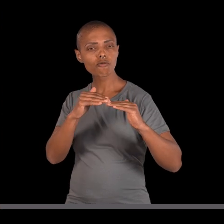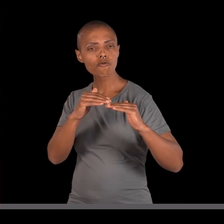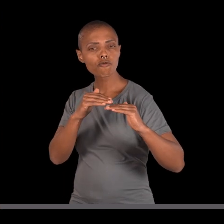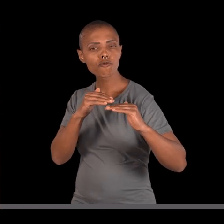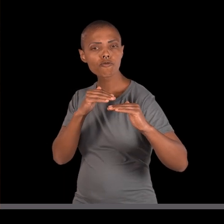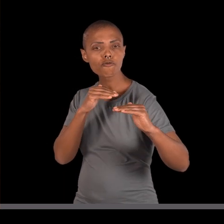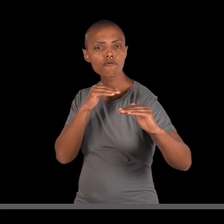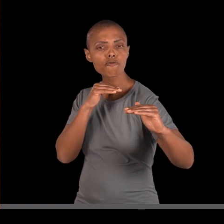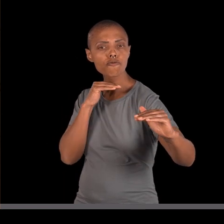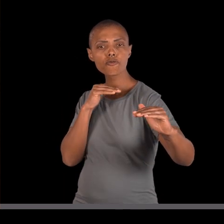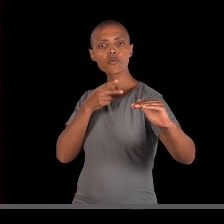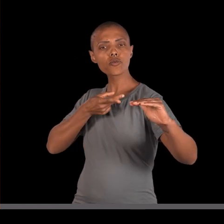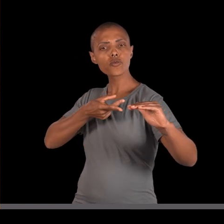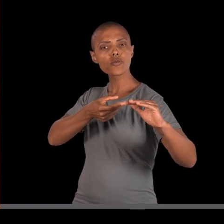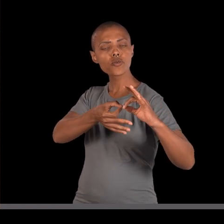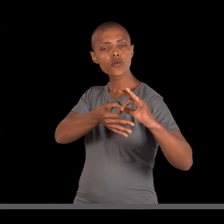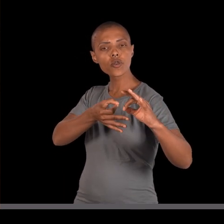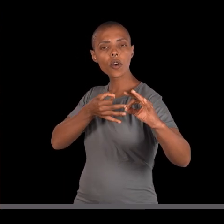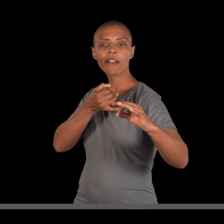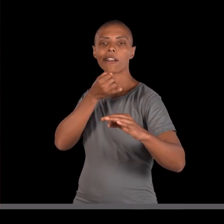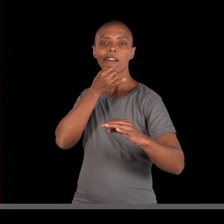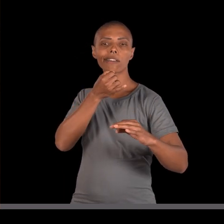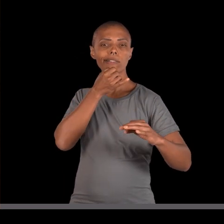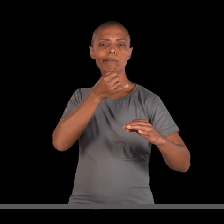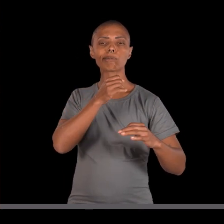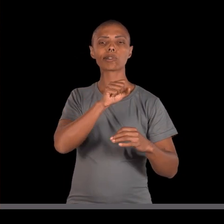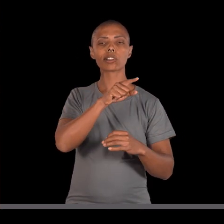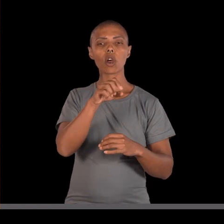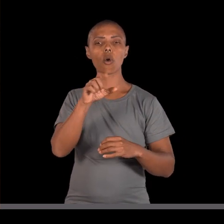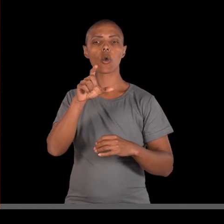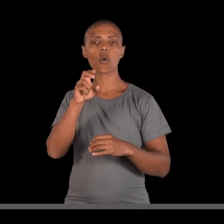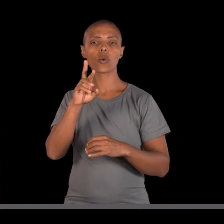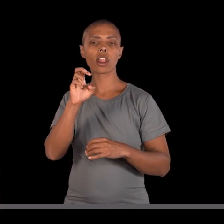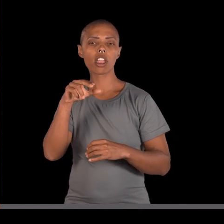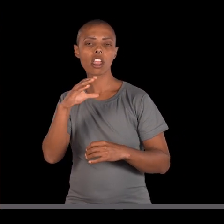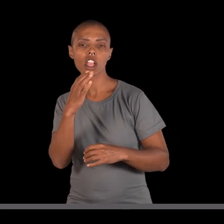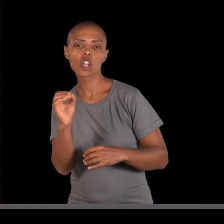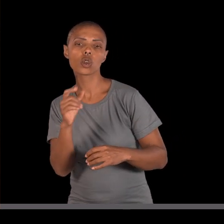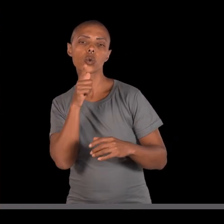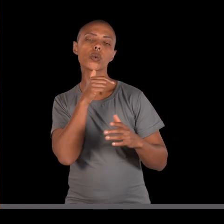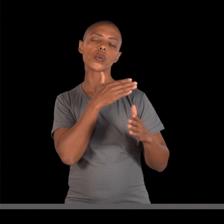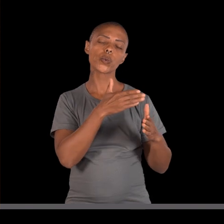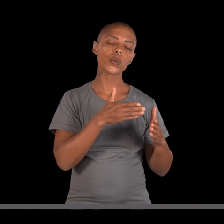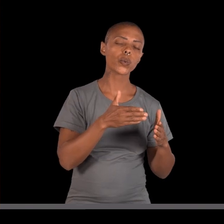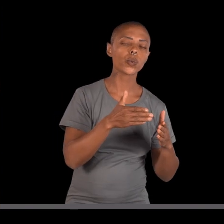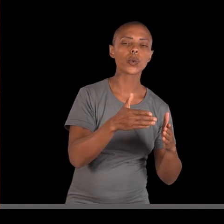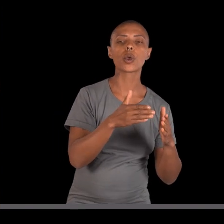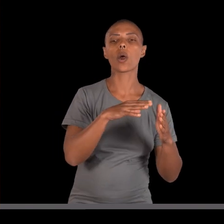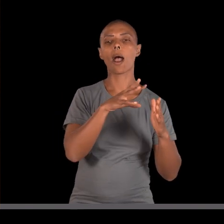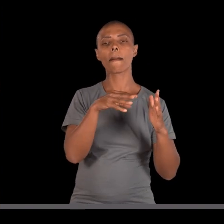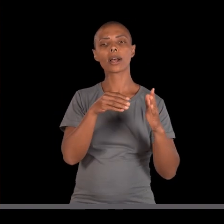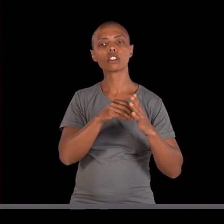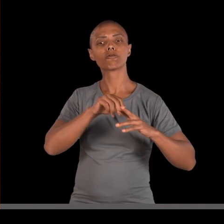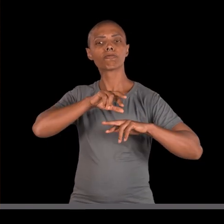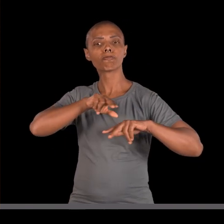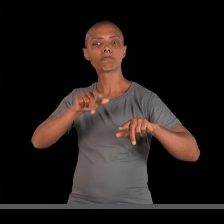como, por exemplo, o Rio São Lourenço, as bacias do Rio Orinoco, o Rio Amazonas e o Rio da